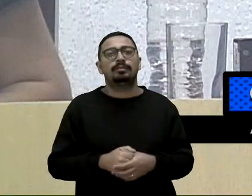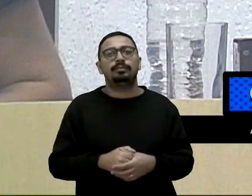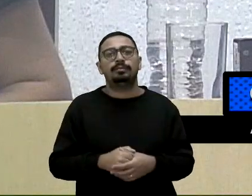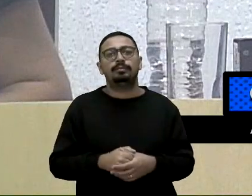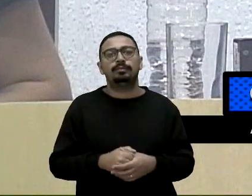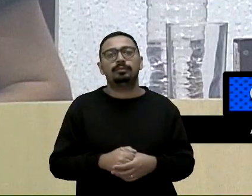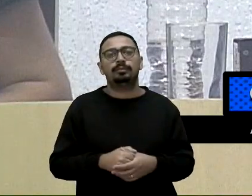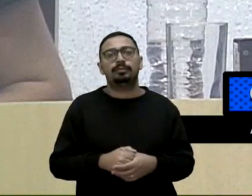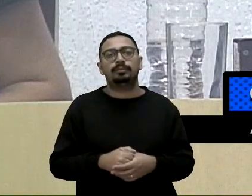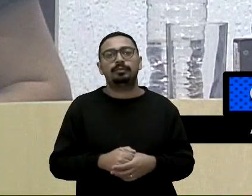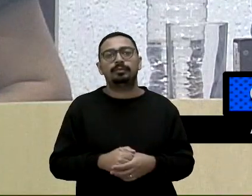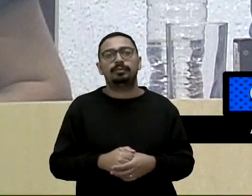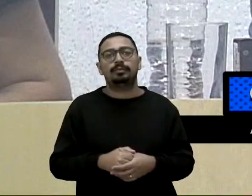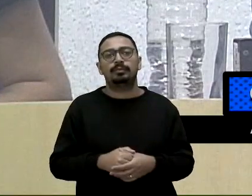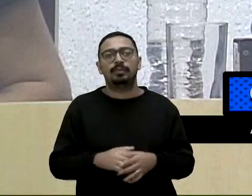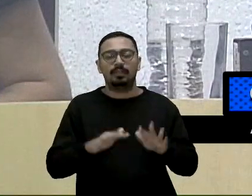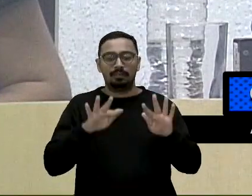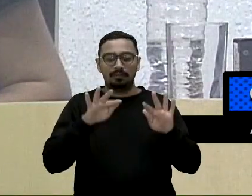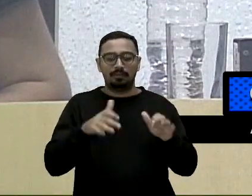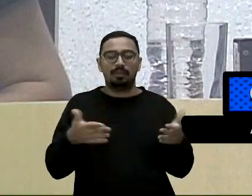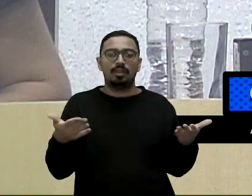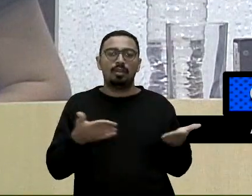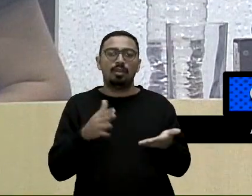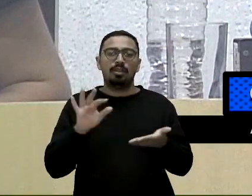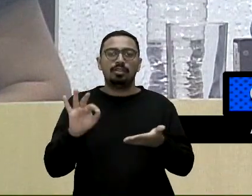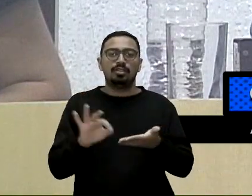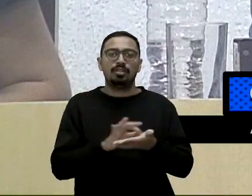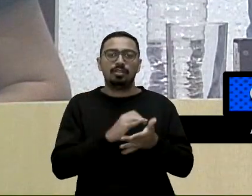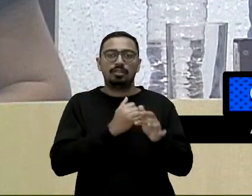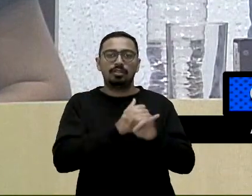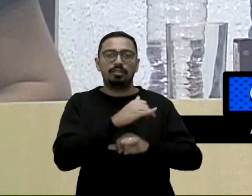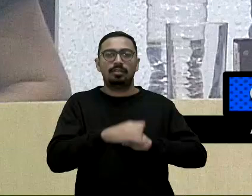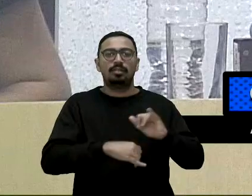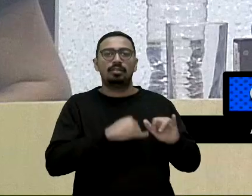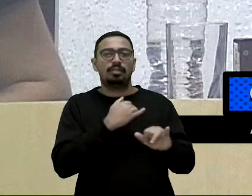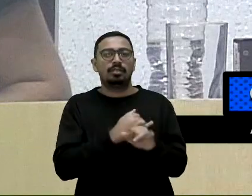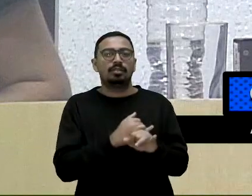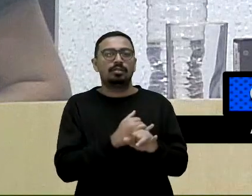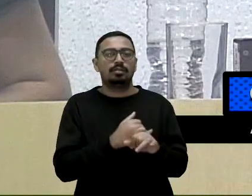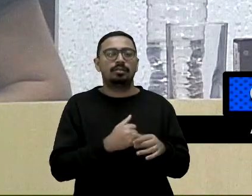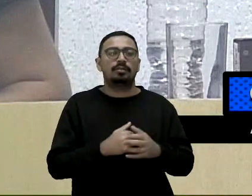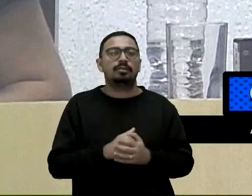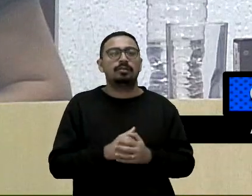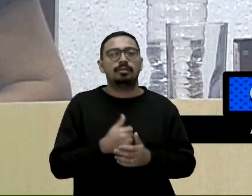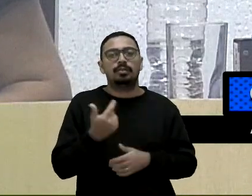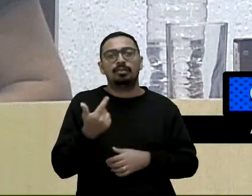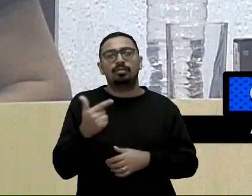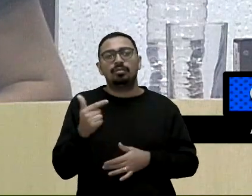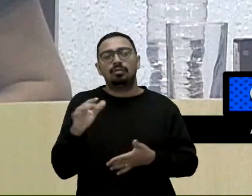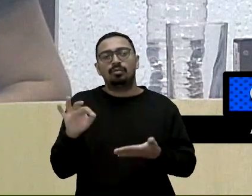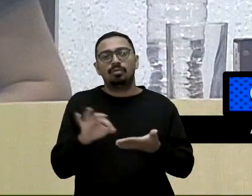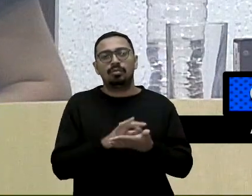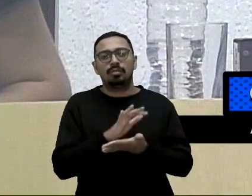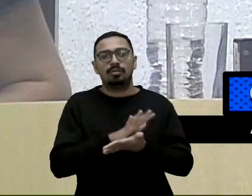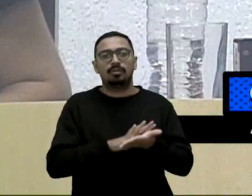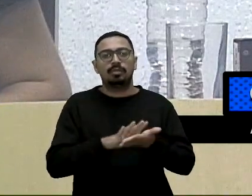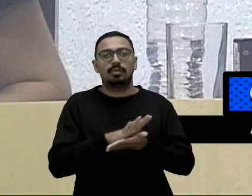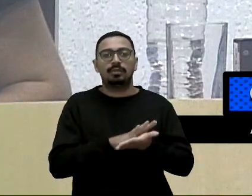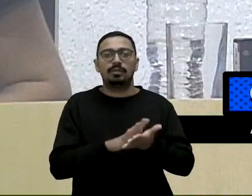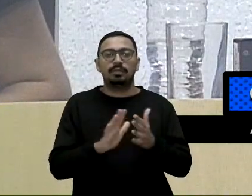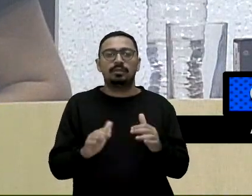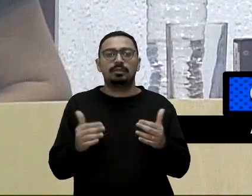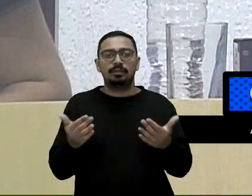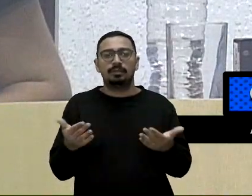queria declarar encerrado também as inscrições pela internet. Acho que nós não tivemos inscrições. É, de qualquer